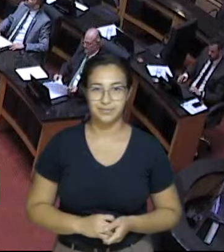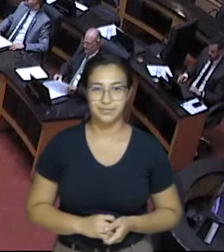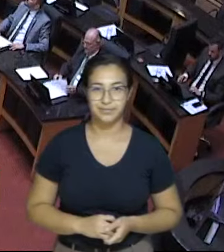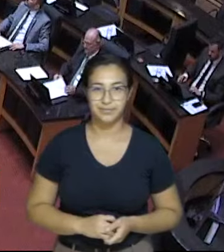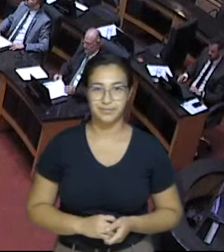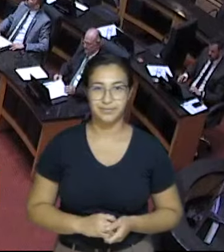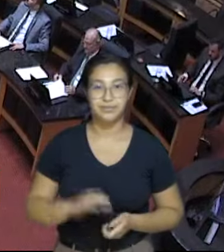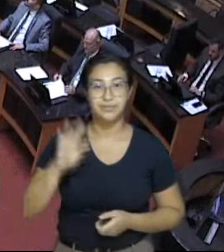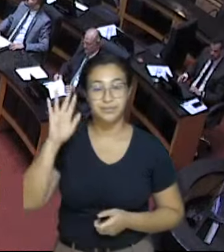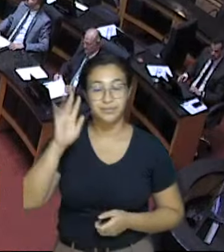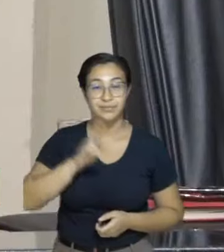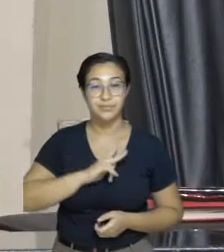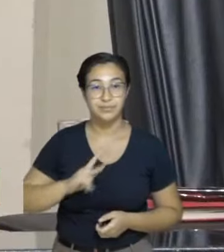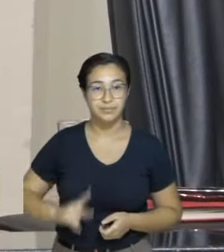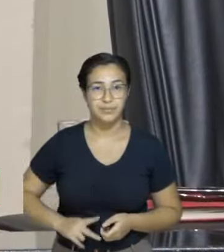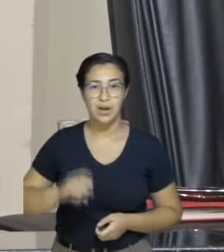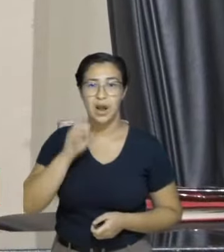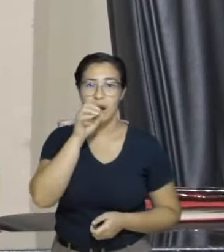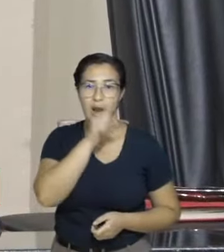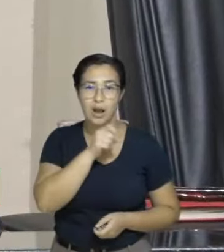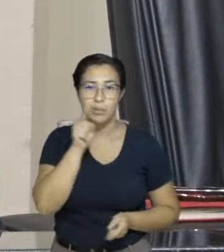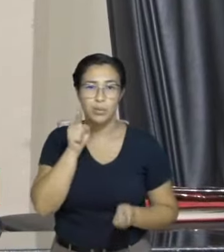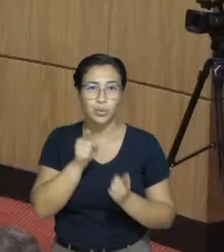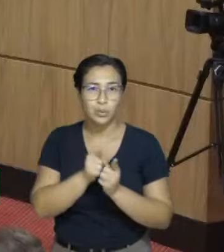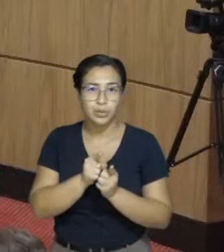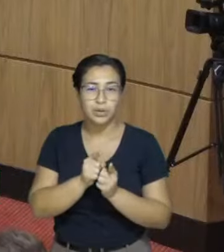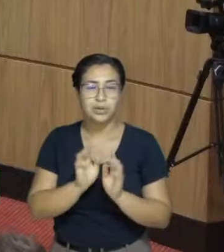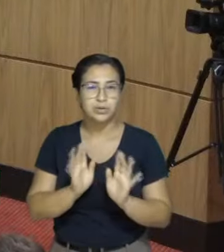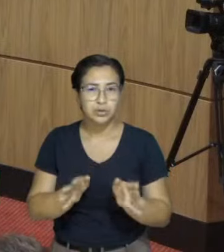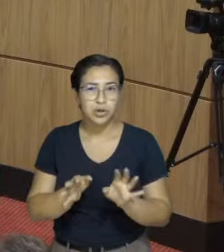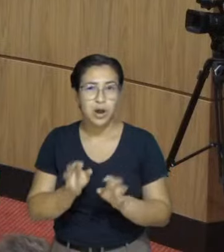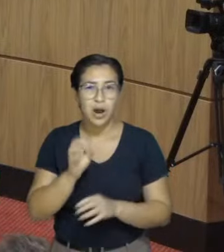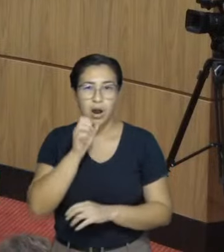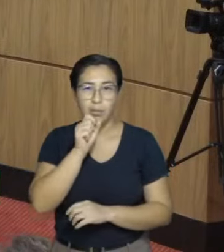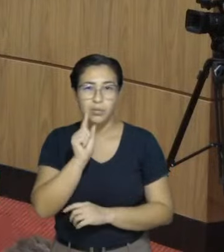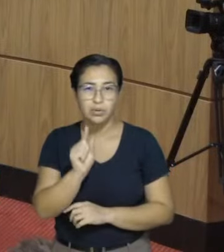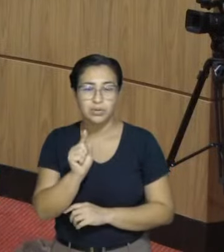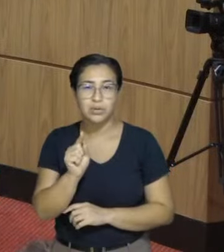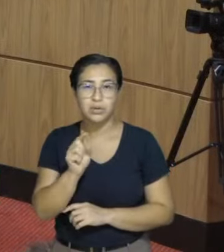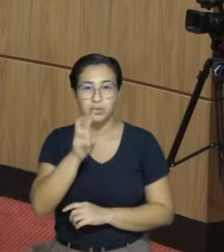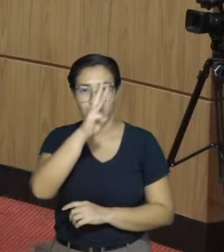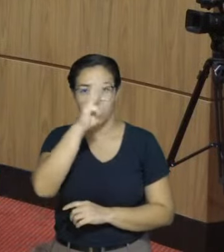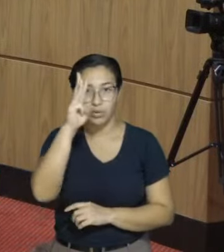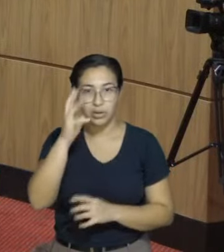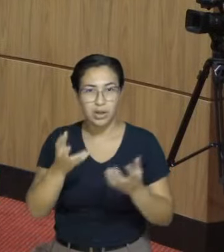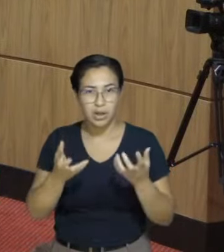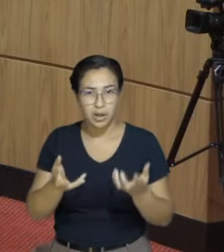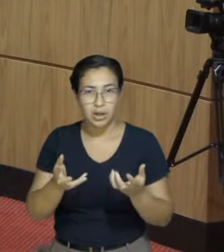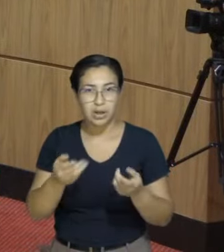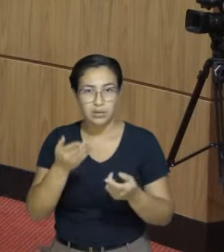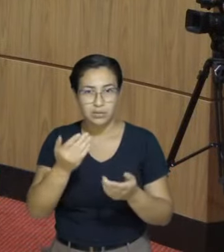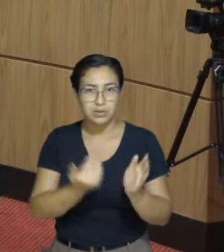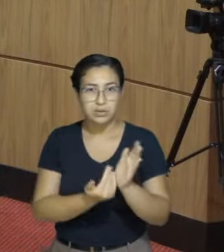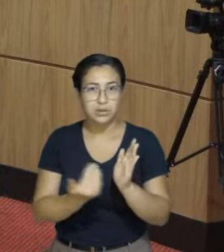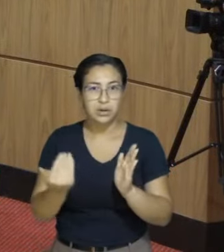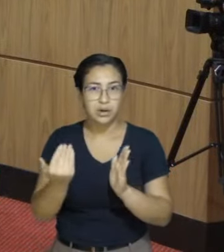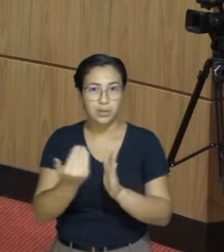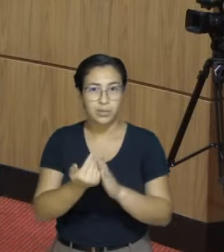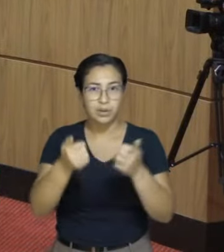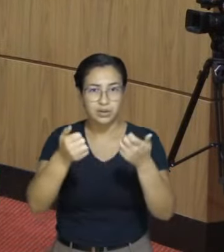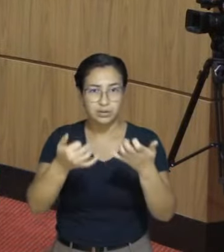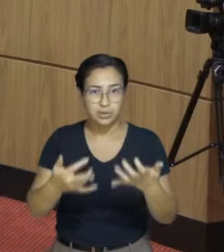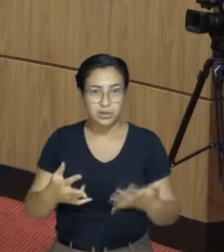Presidente, o senhor me permite também uma breve questão de ordem? Já lhe concedo a palavra, deputada Paulinha. Deputado Vonney, Vossa Excelência quer que eu escreva Vossa Excelência para explicações